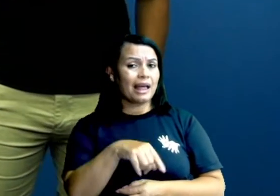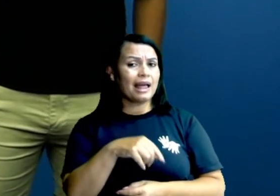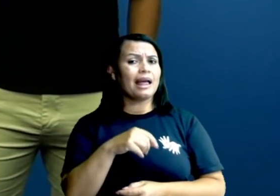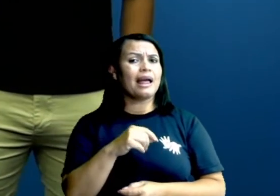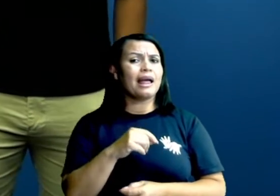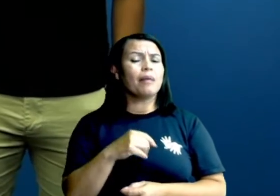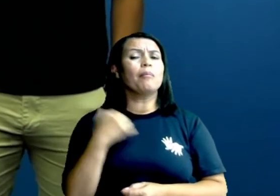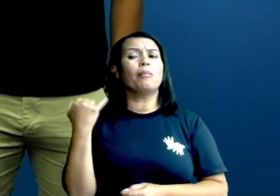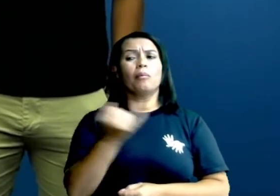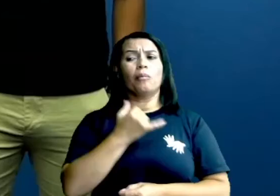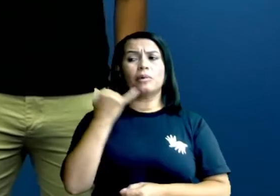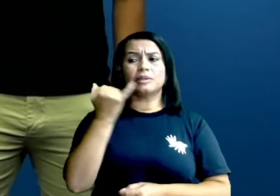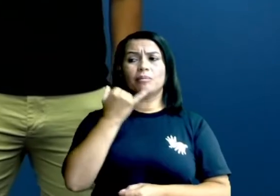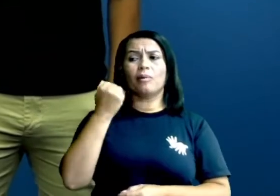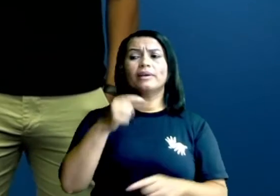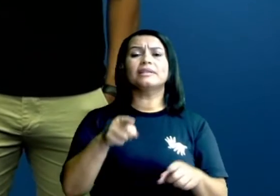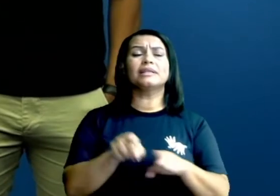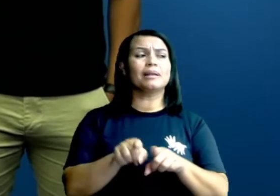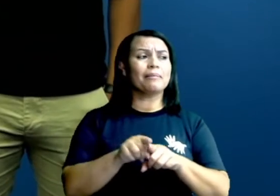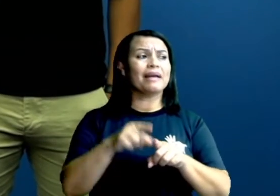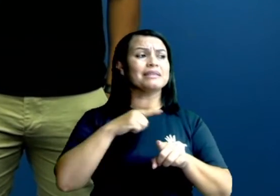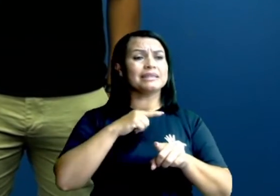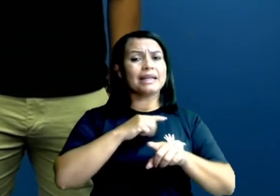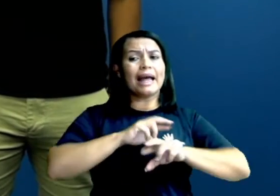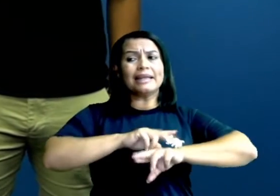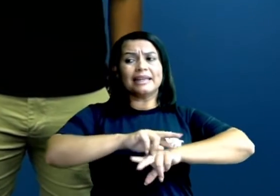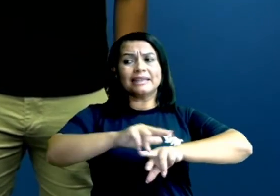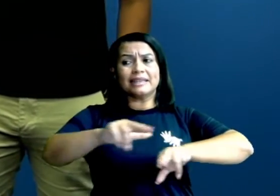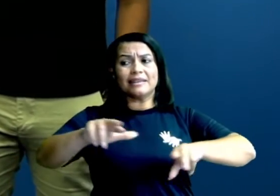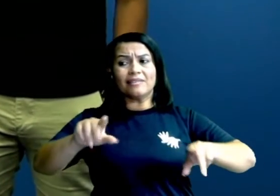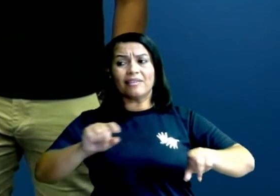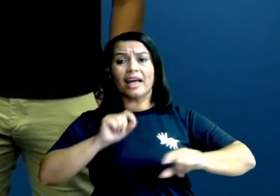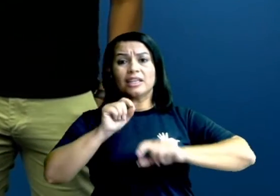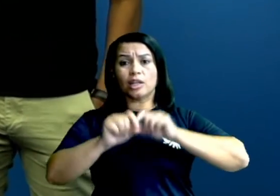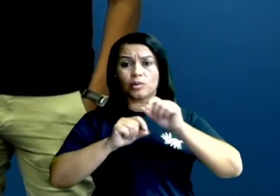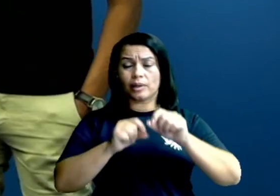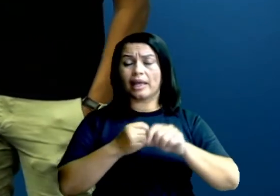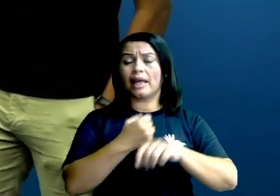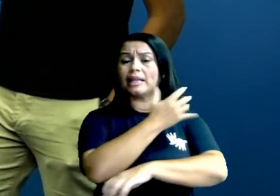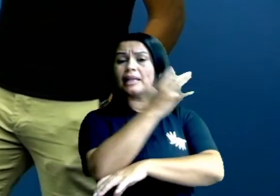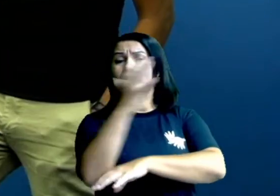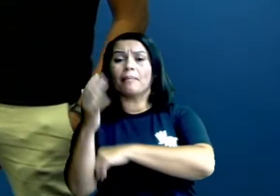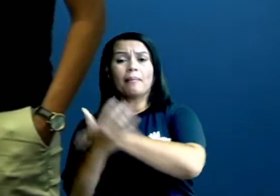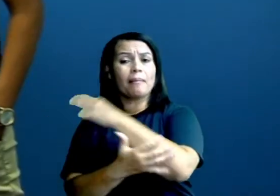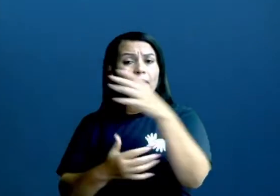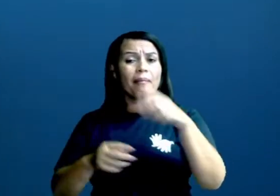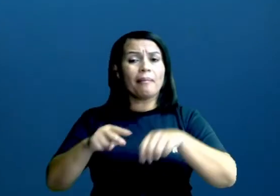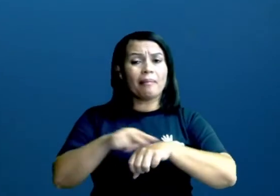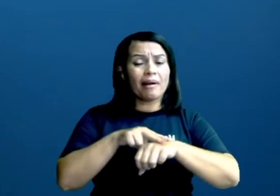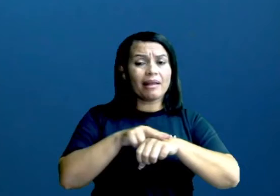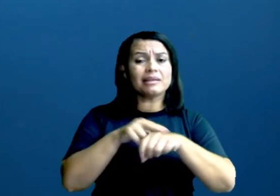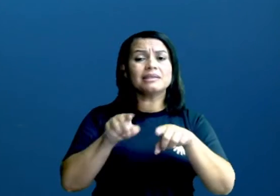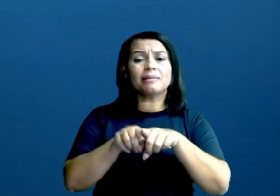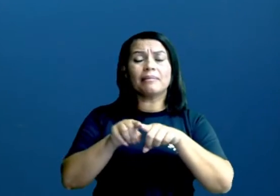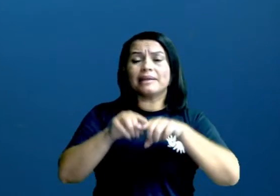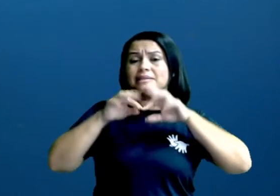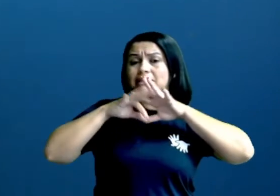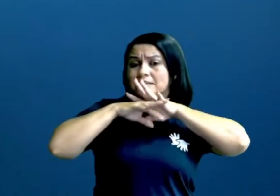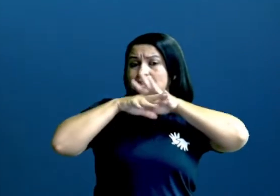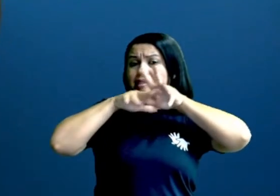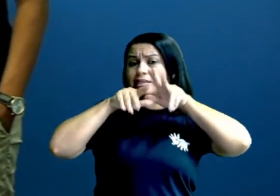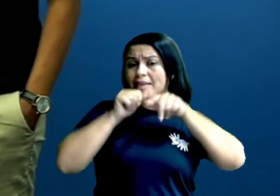muito rica, tá? Ou seja, você tem diversas espécies de plantas e também de animais, tá? Então aqui a gente tem, logicamente, o